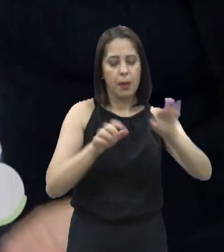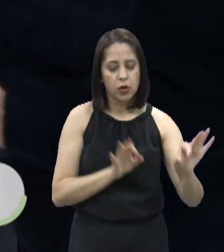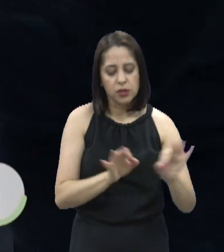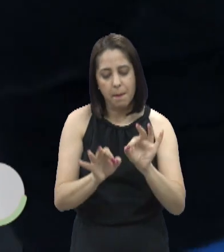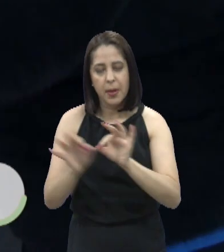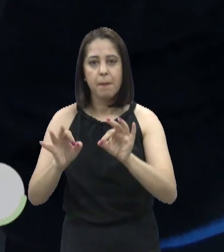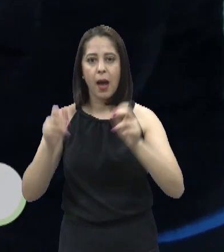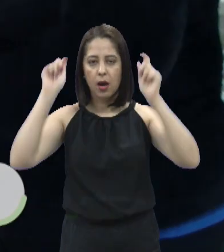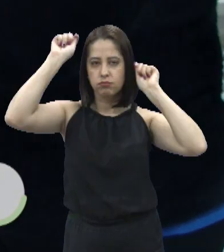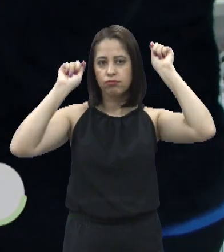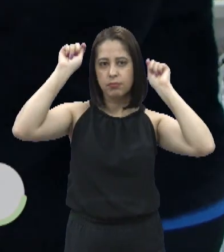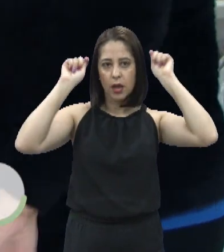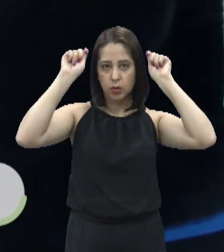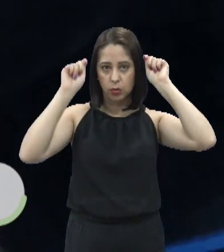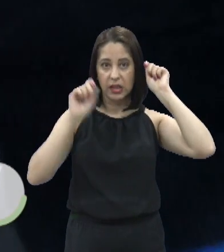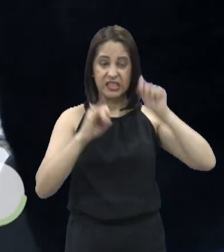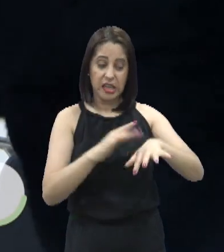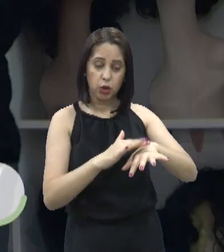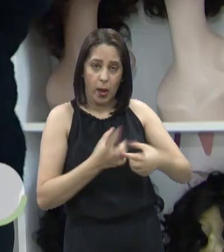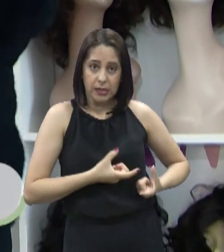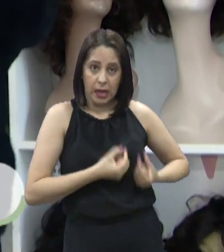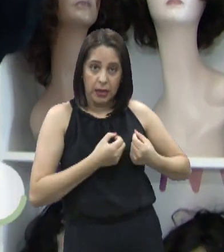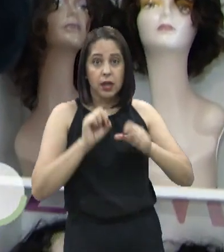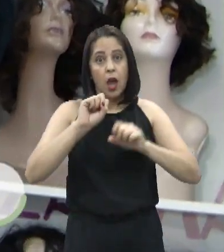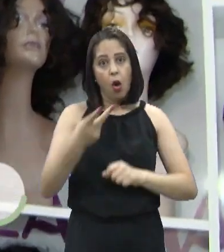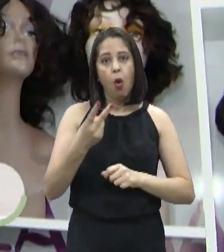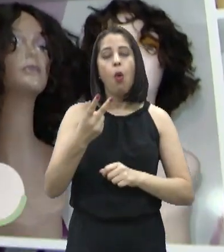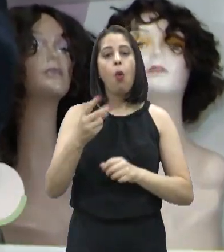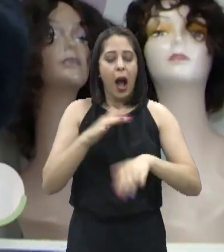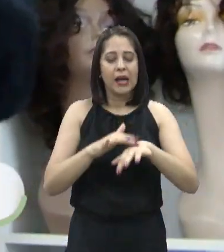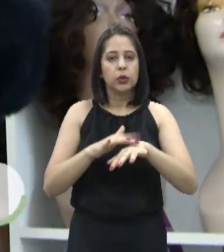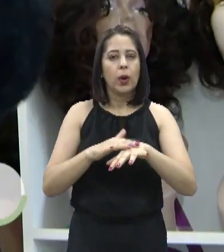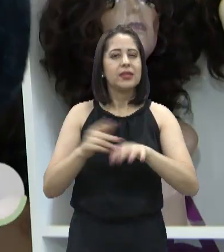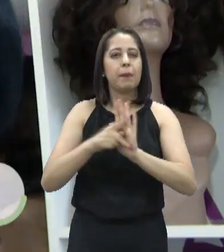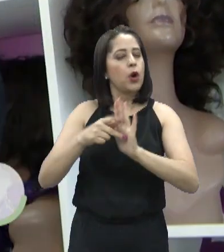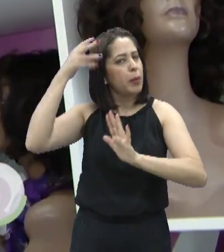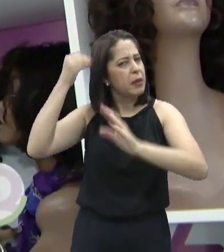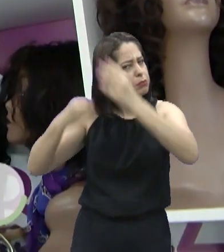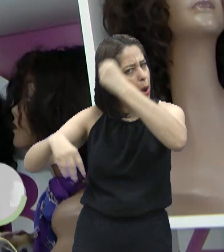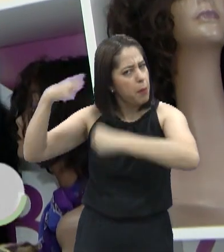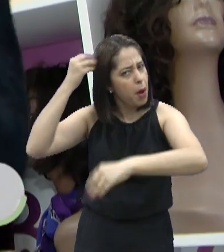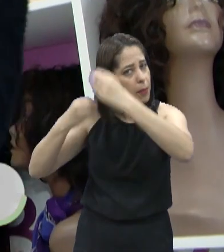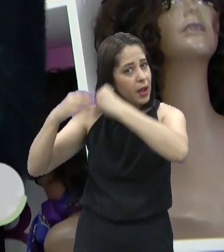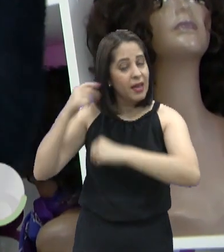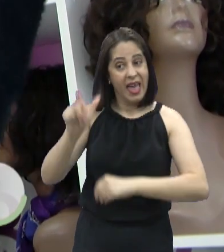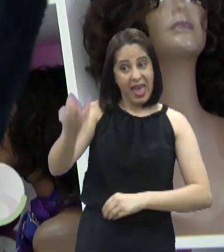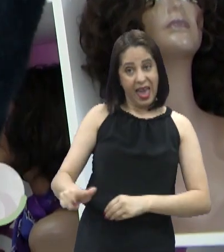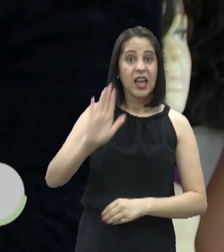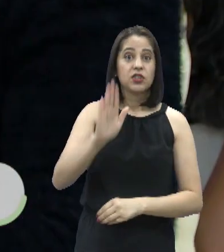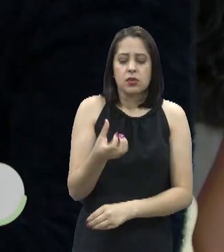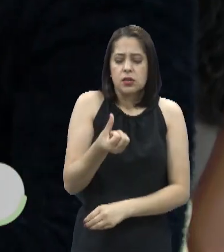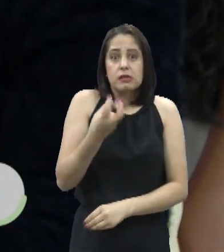alopécia ou que estão em tratamento oncológico. A Maria tem 63 anos de experiência como